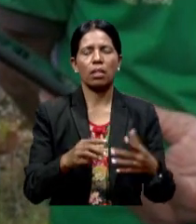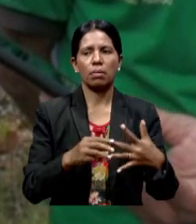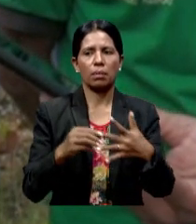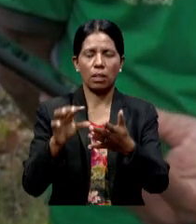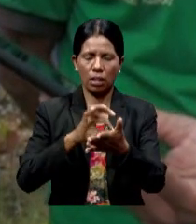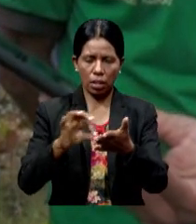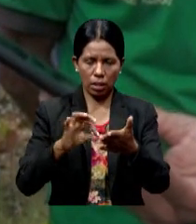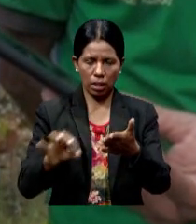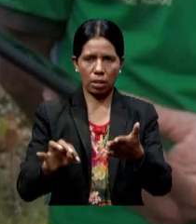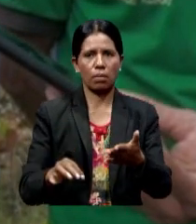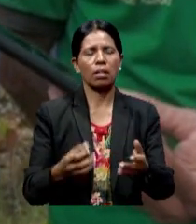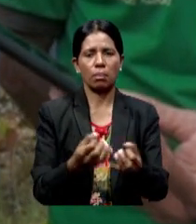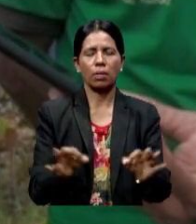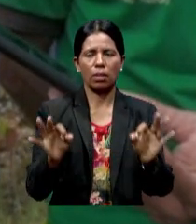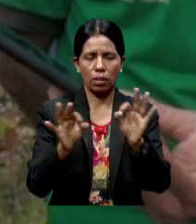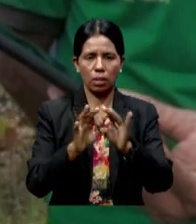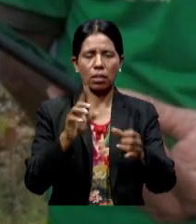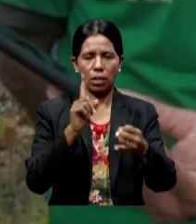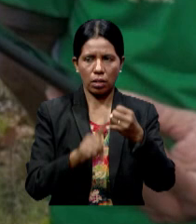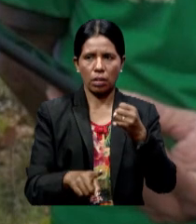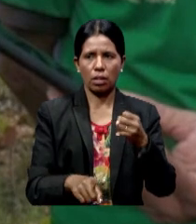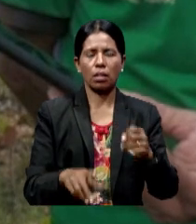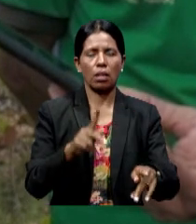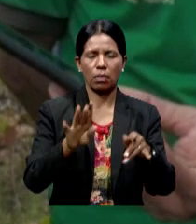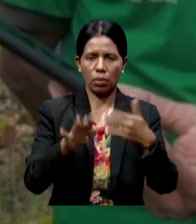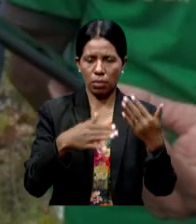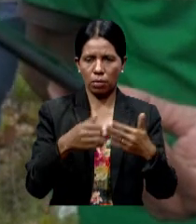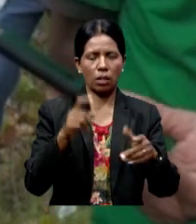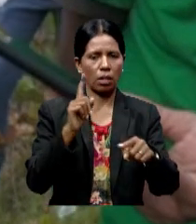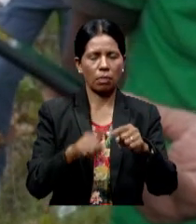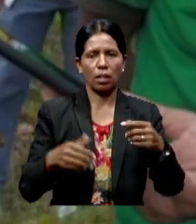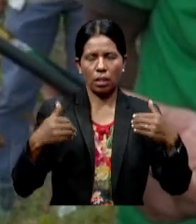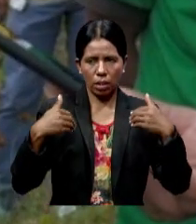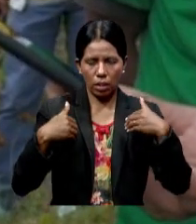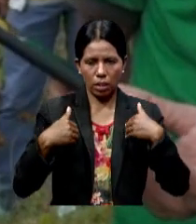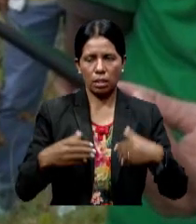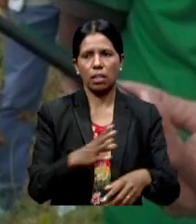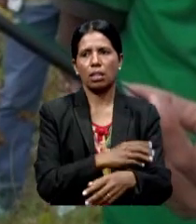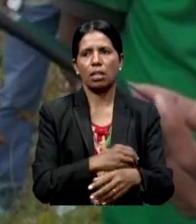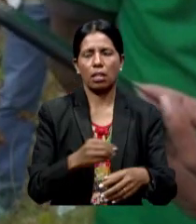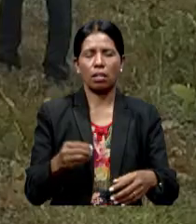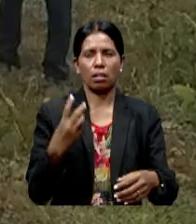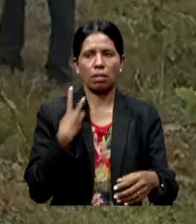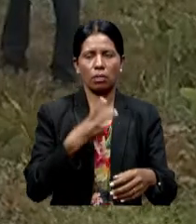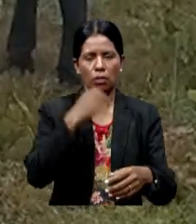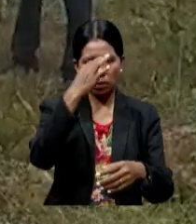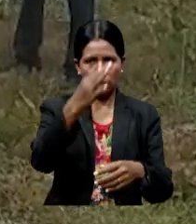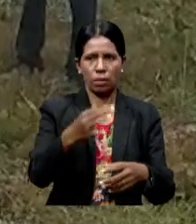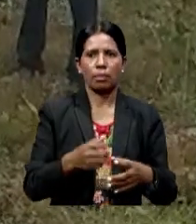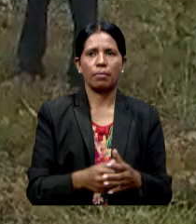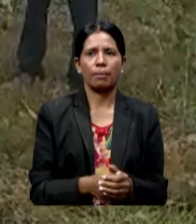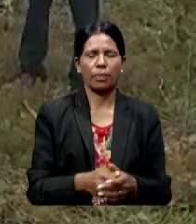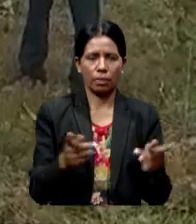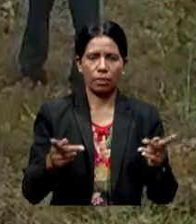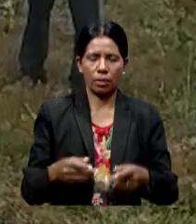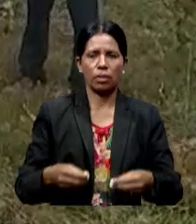iskritane ma principali para iha ikus para ir sang fungsirne la bele musu be intendement filo van ban ba abam beruan raini be